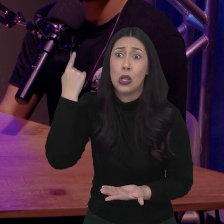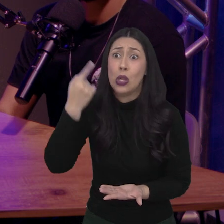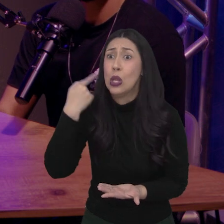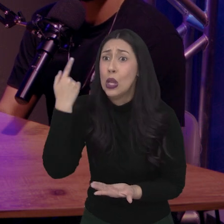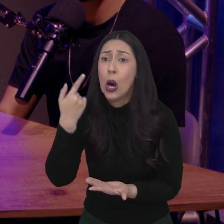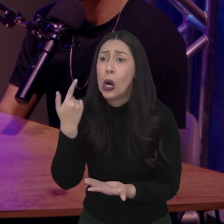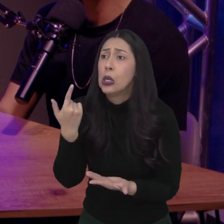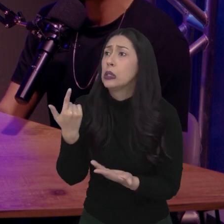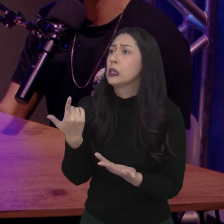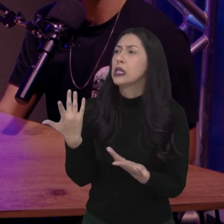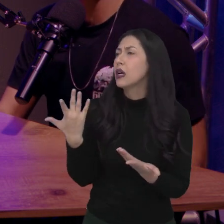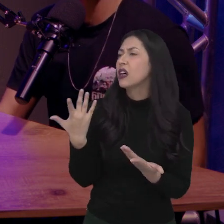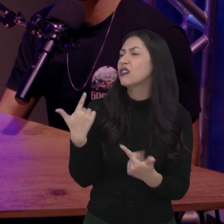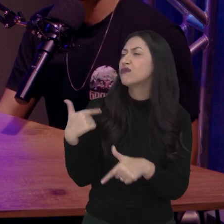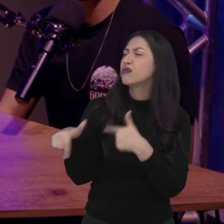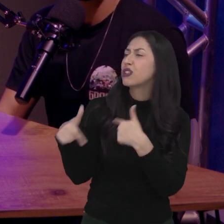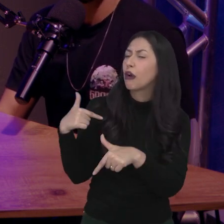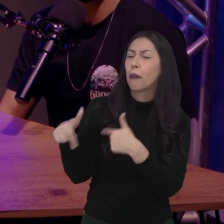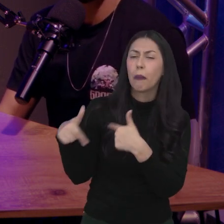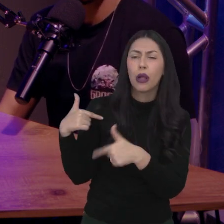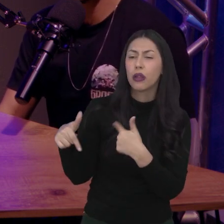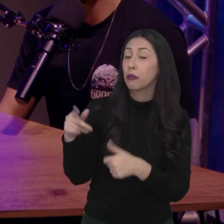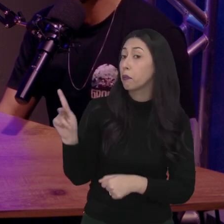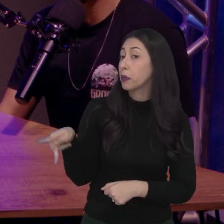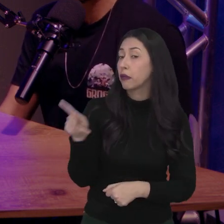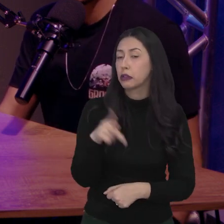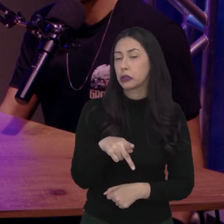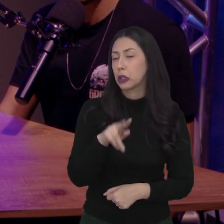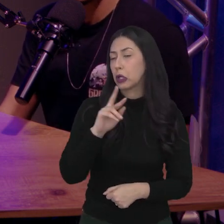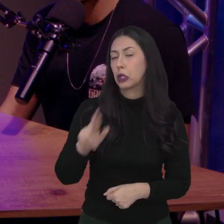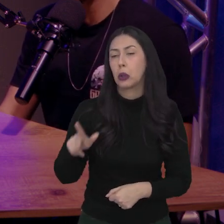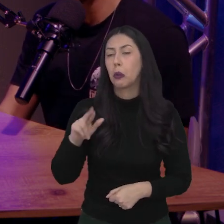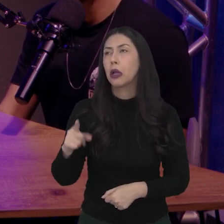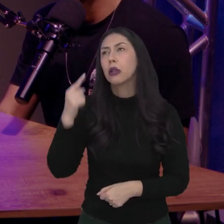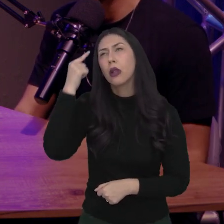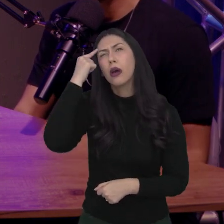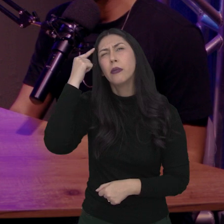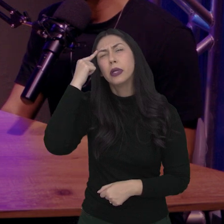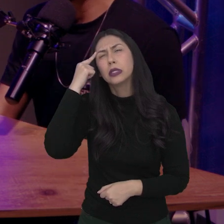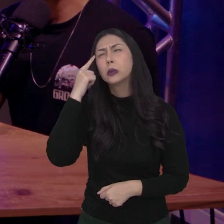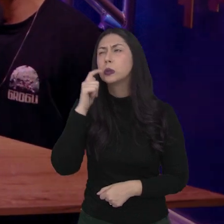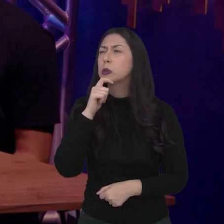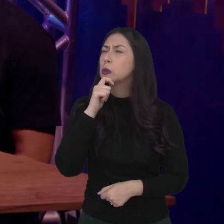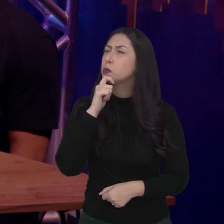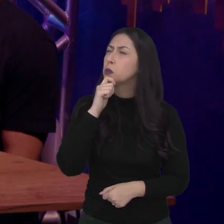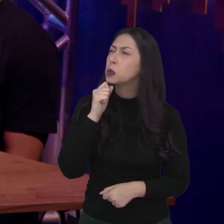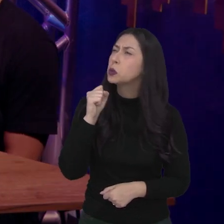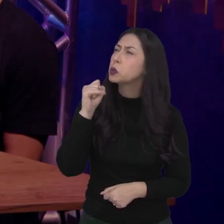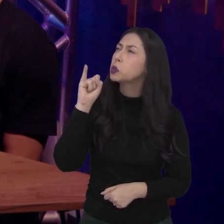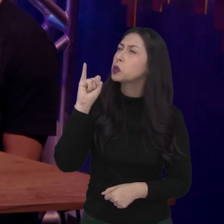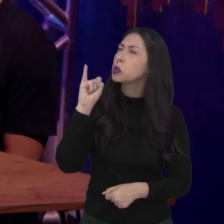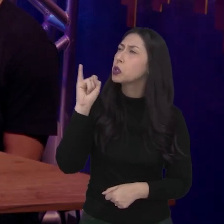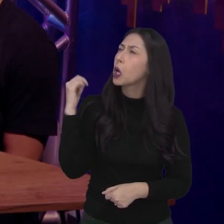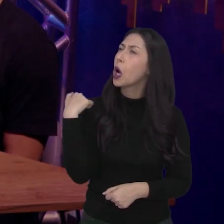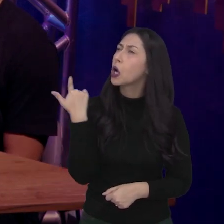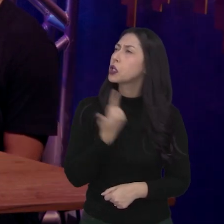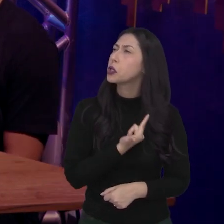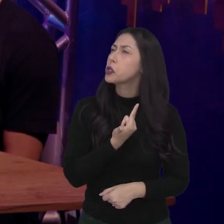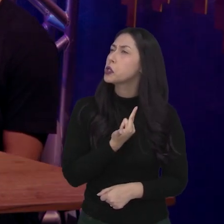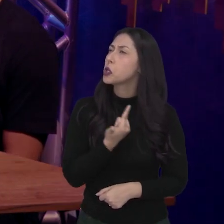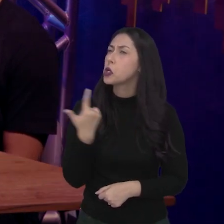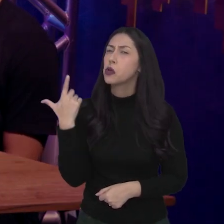tava gastando tempo no trampo dele, que ele não era professor, e ele tava pensando, e se a gente